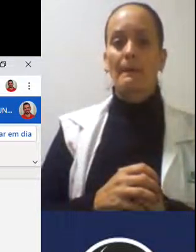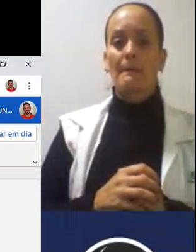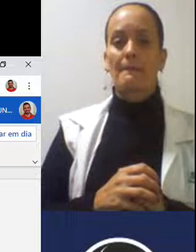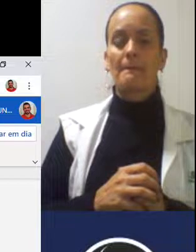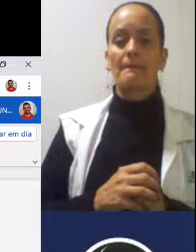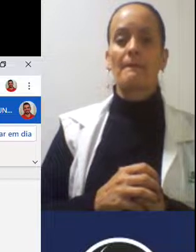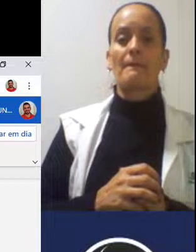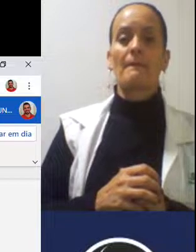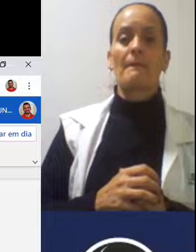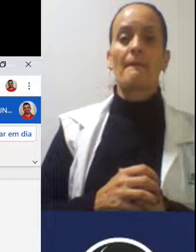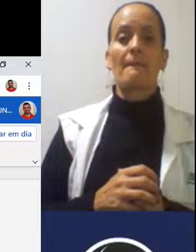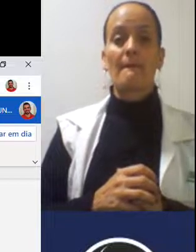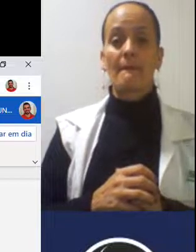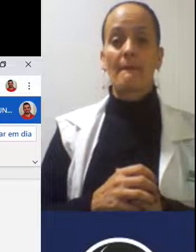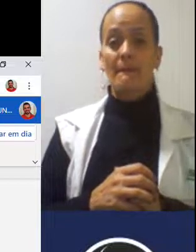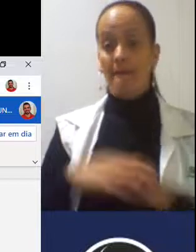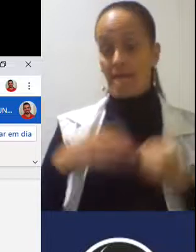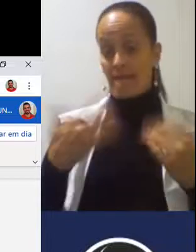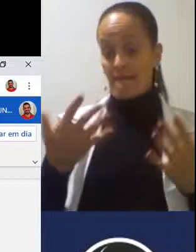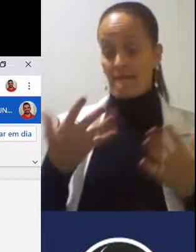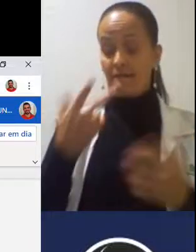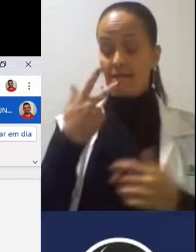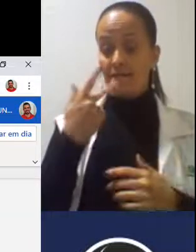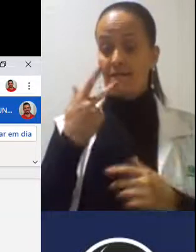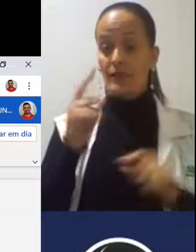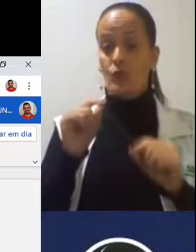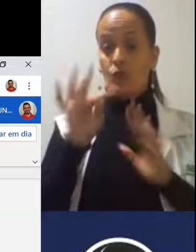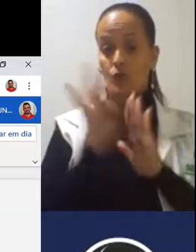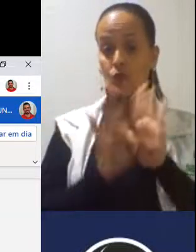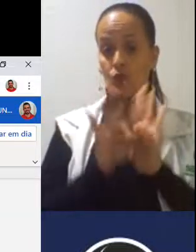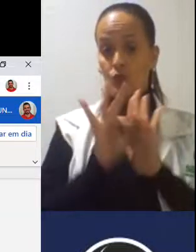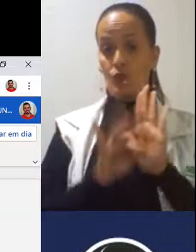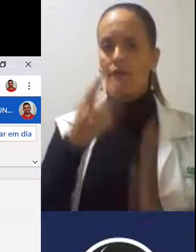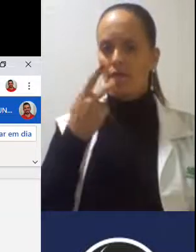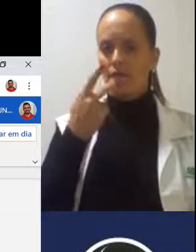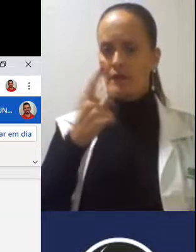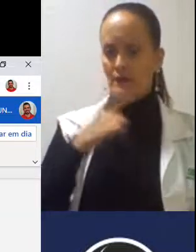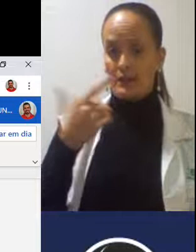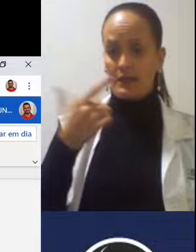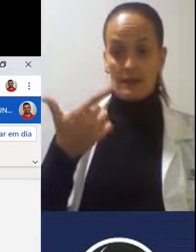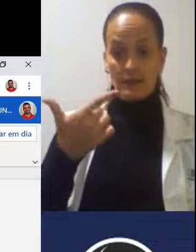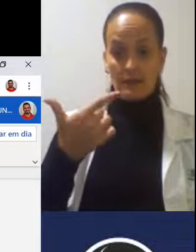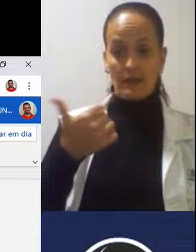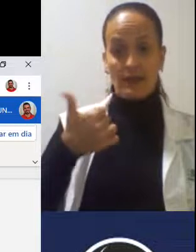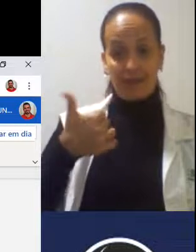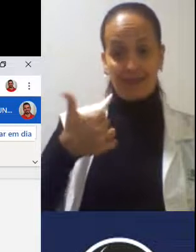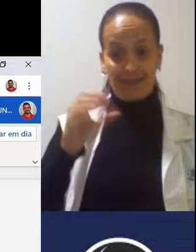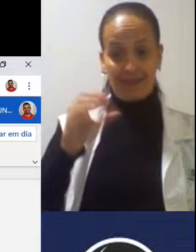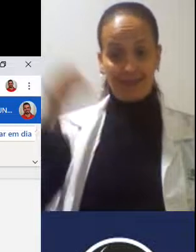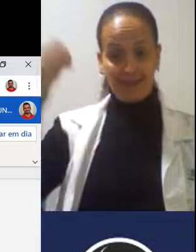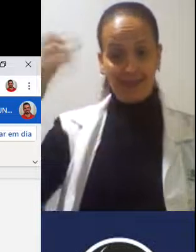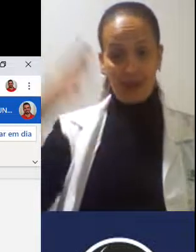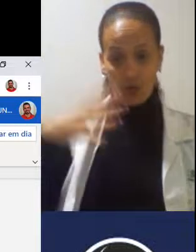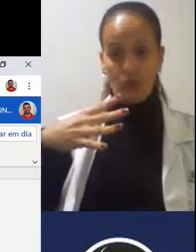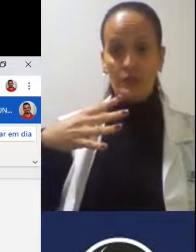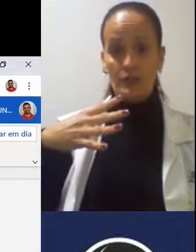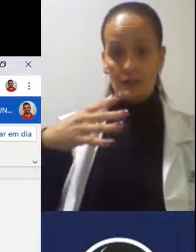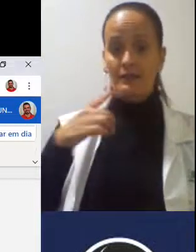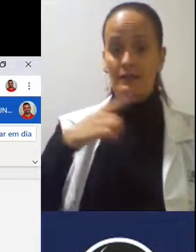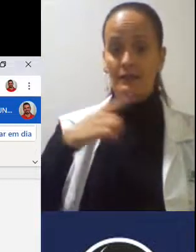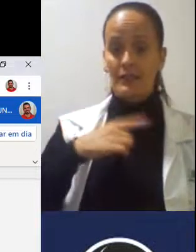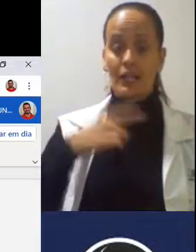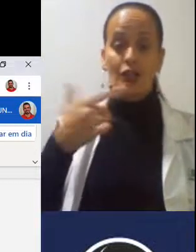Então, ó, na nossa situação lá, nós temos 10 lâmpadas incandescentes de resistência igual a 242 ohms. Então,